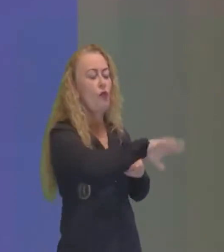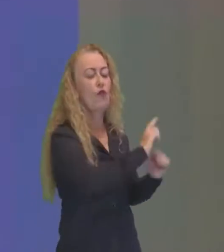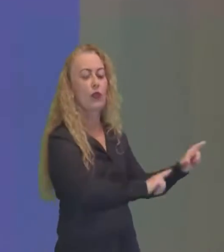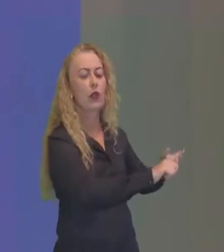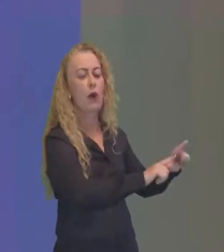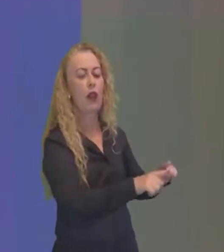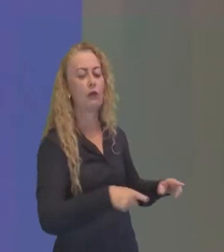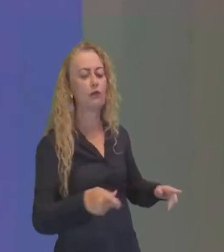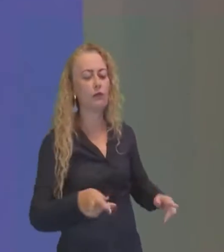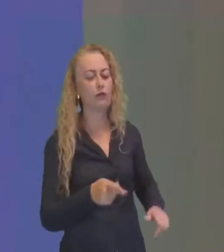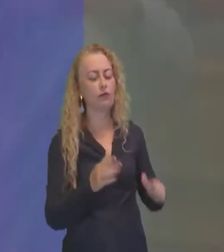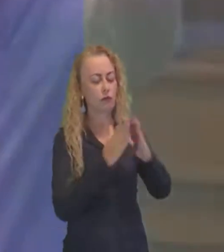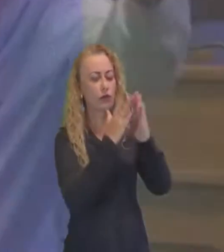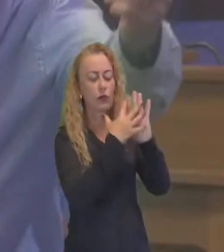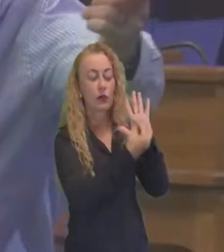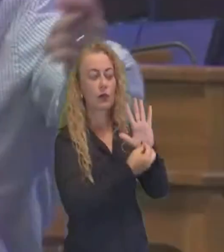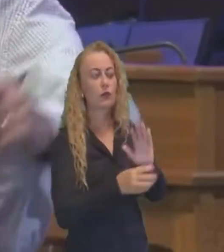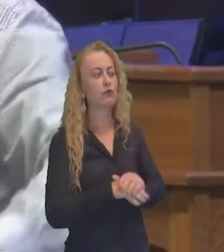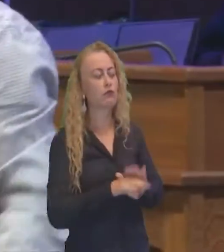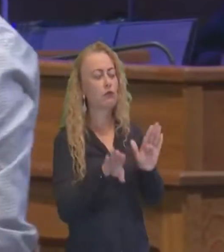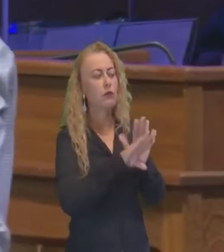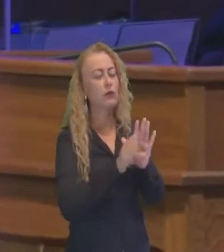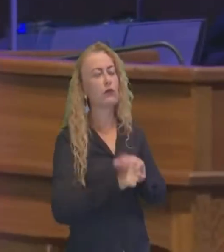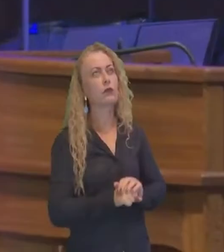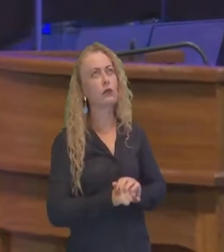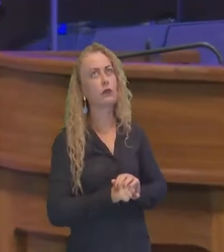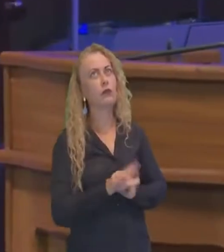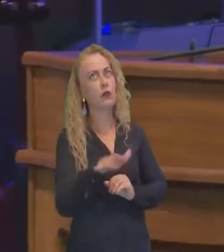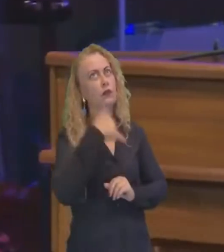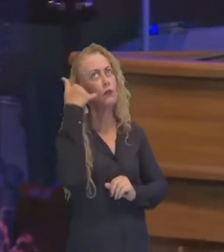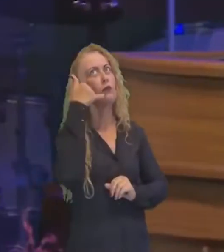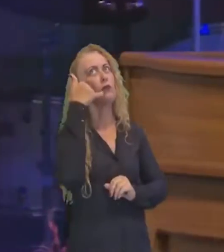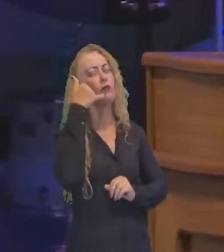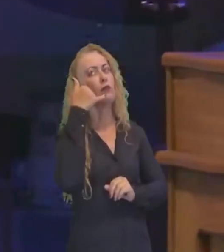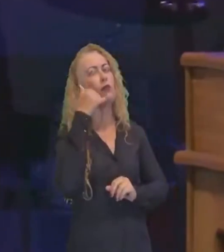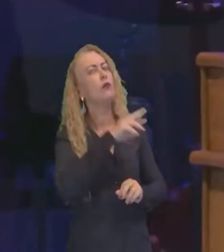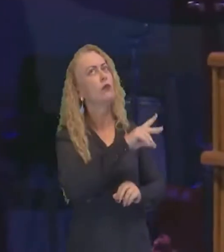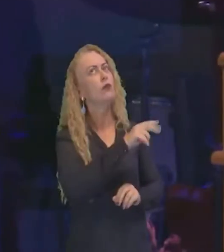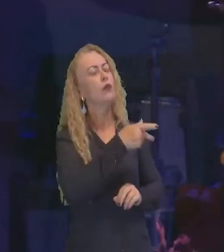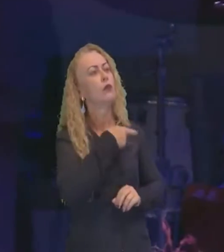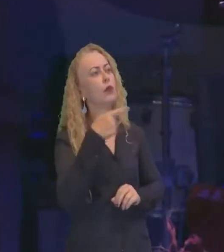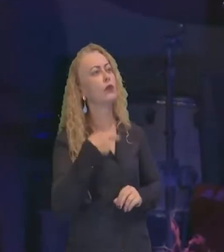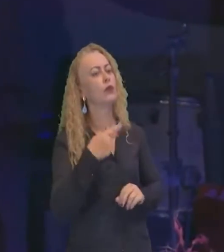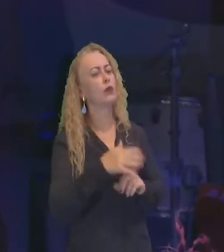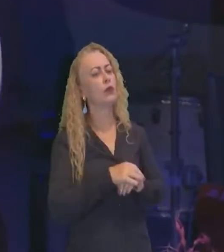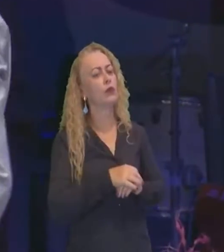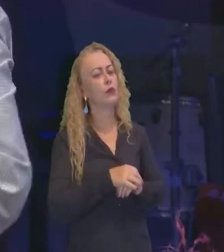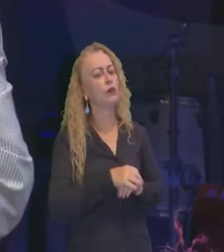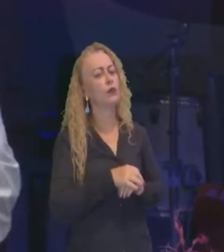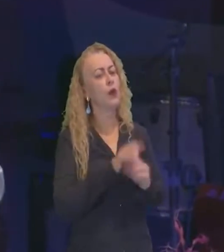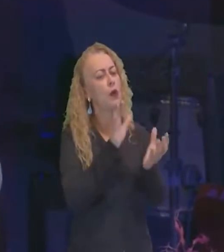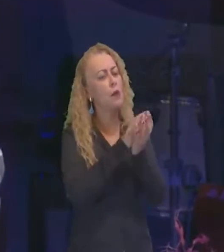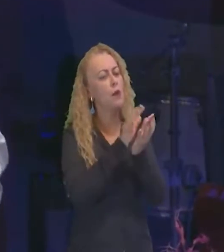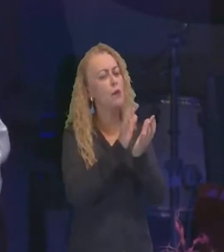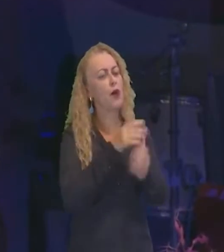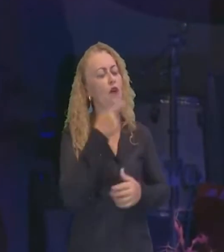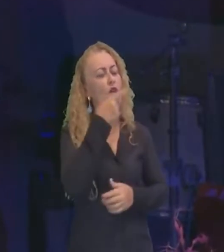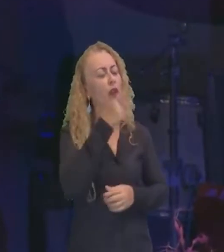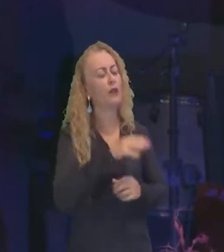diáconos, que era o irmão lá de Copacabana, e ele disse assim, ele é um baiano, e ele disse assim: